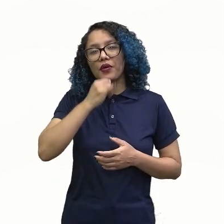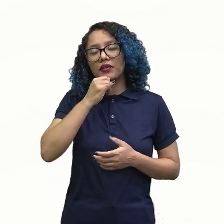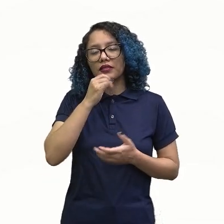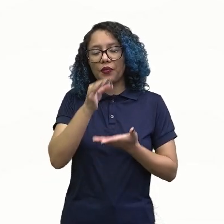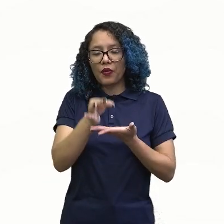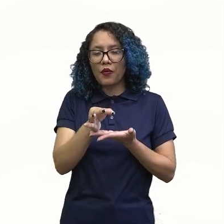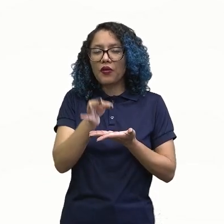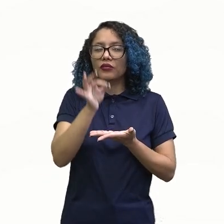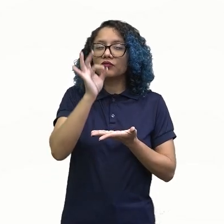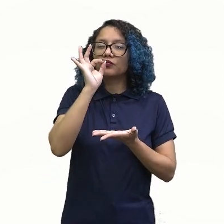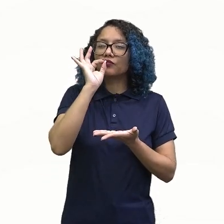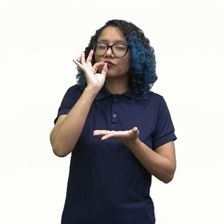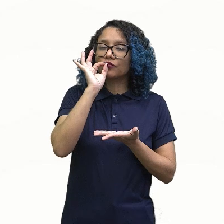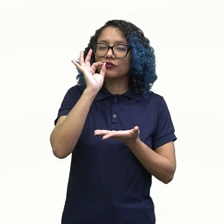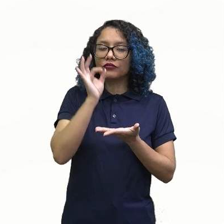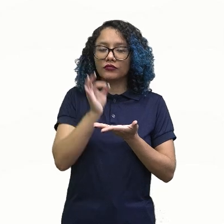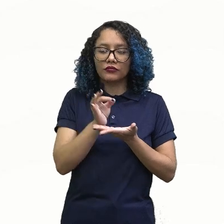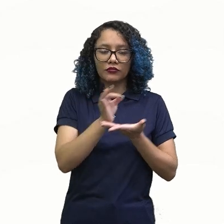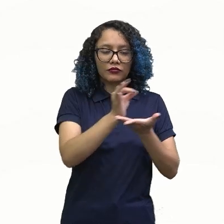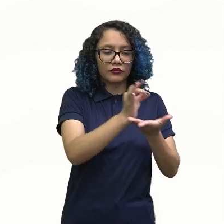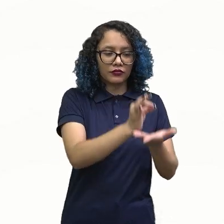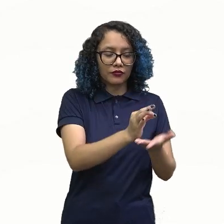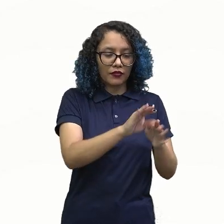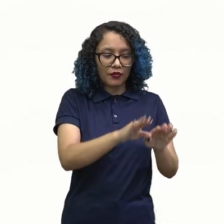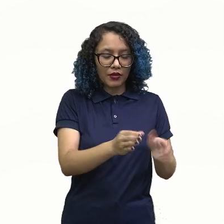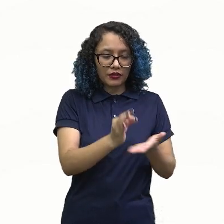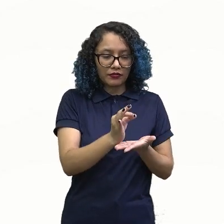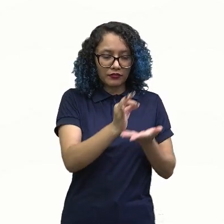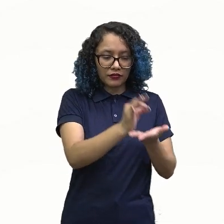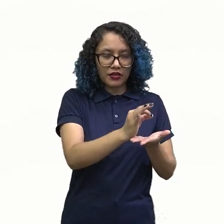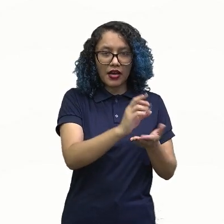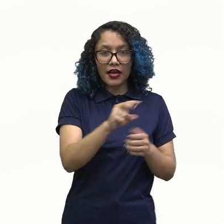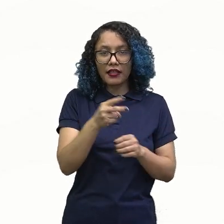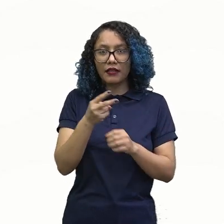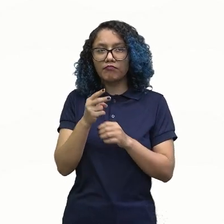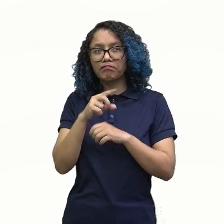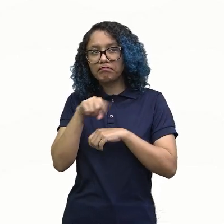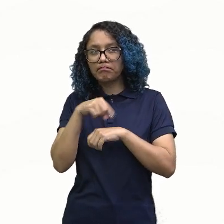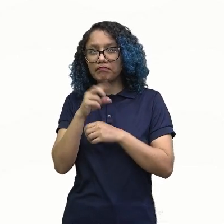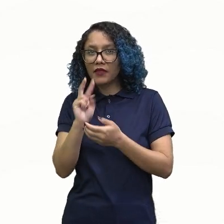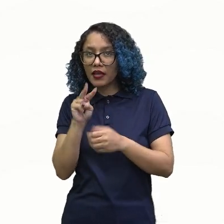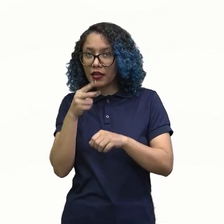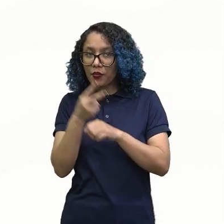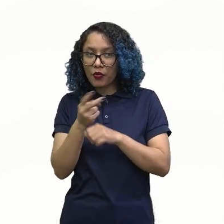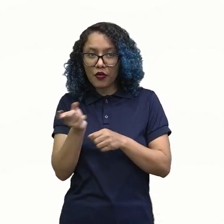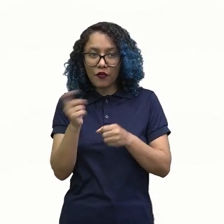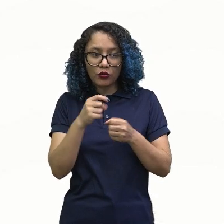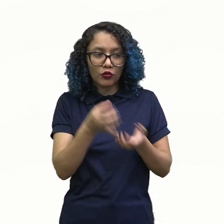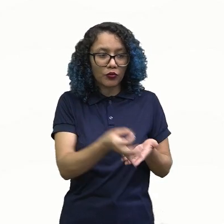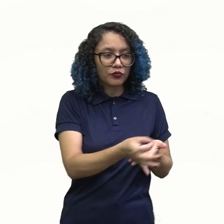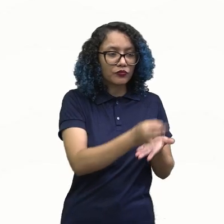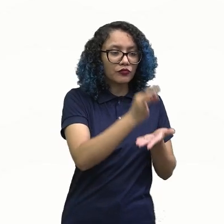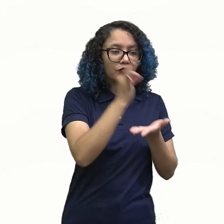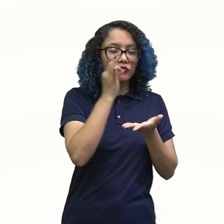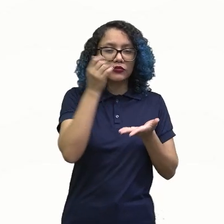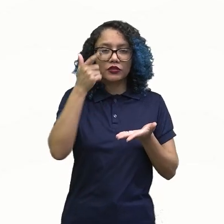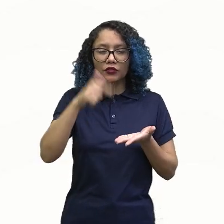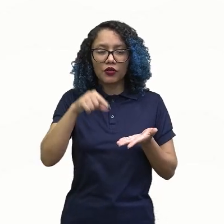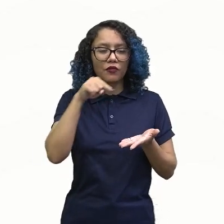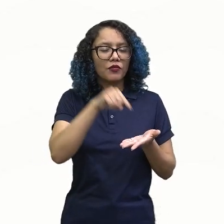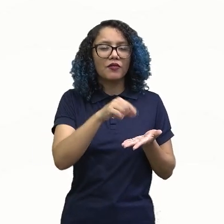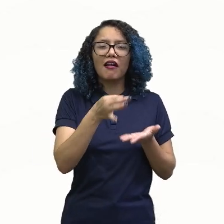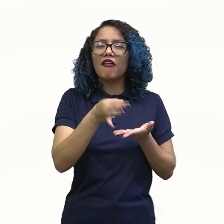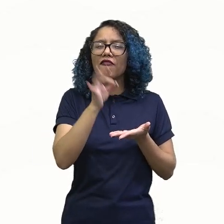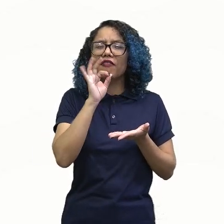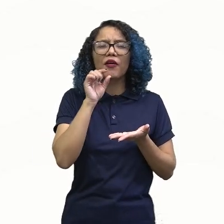café, deixou ali em cima de uma mesa e depois foi tomar de novo? O que aconteceu? O café ficou